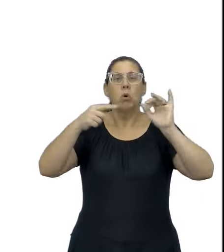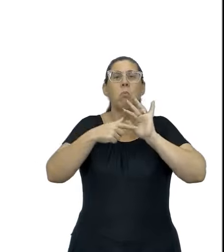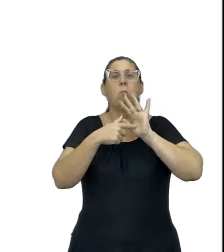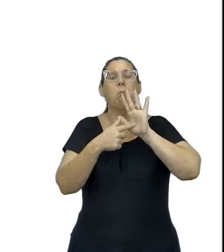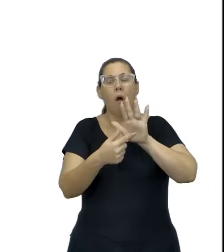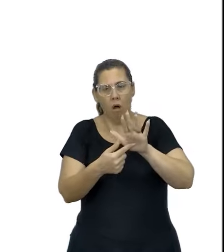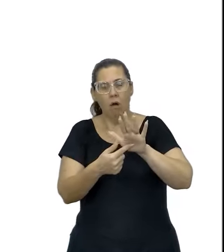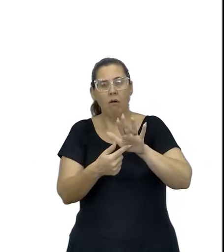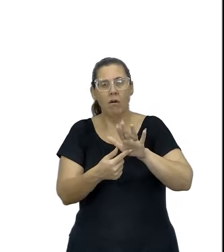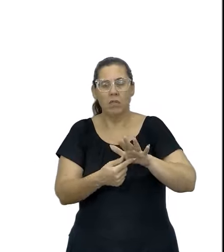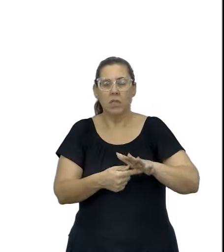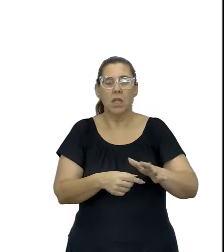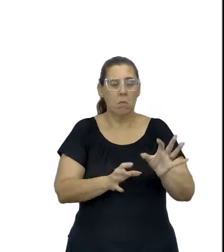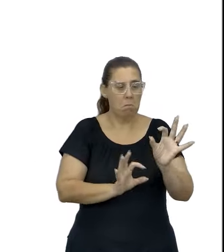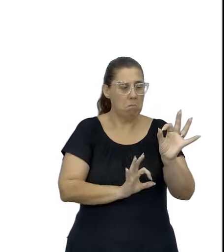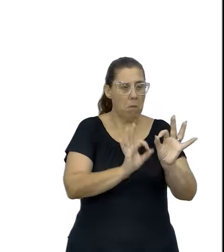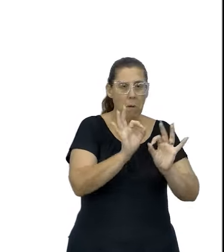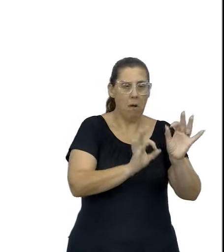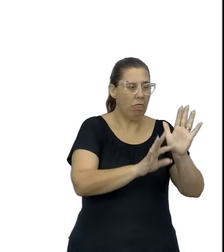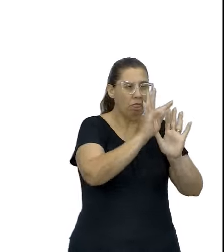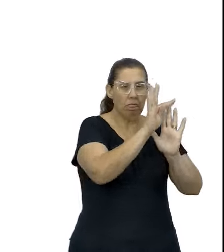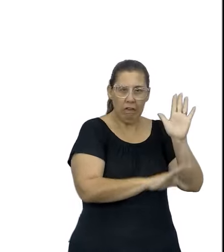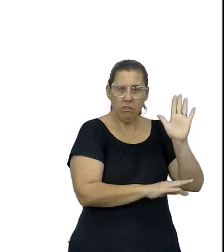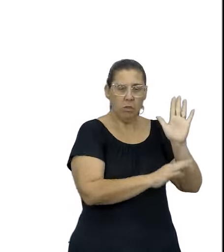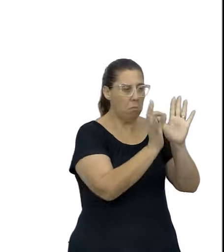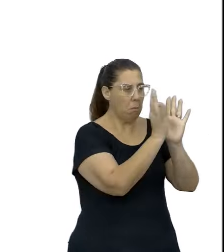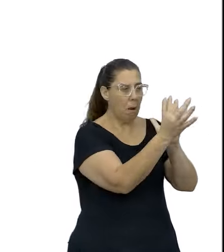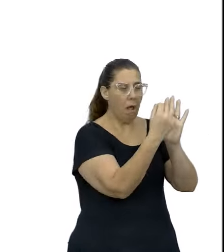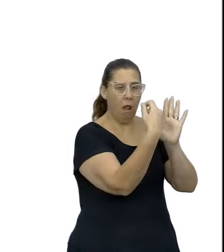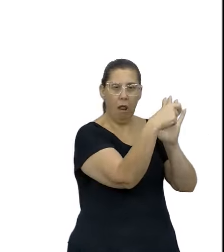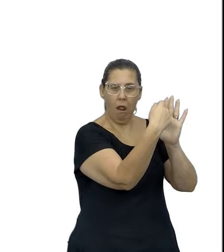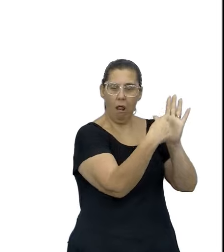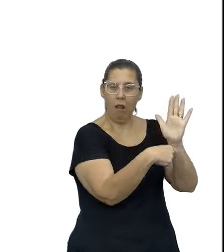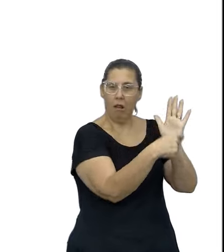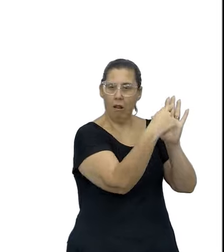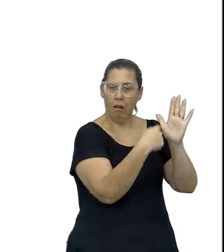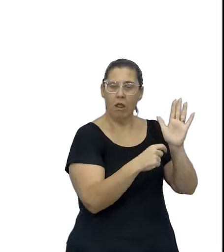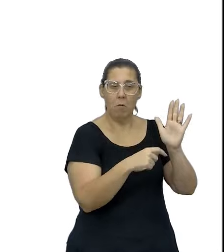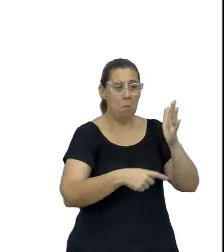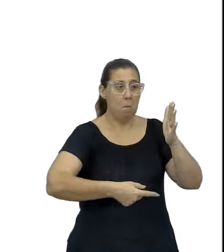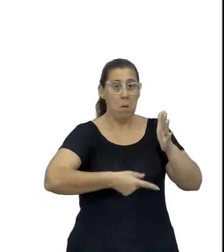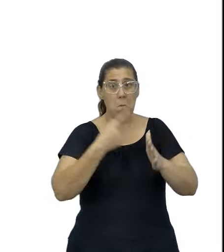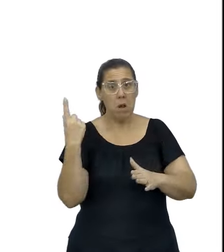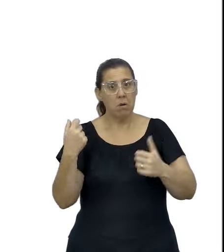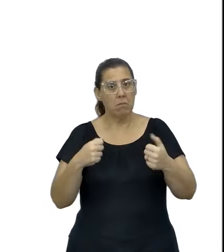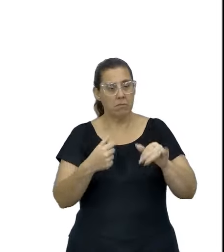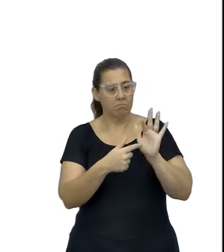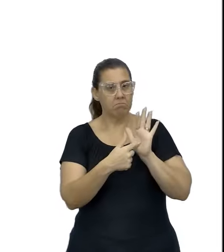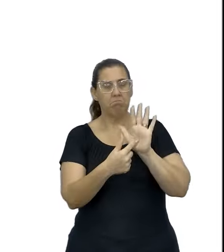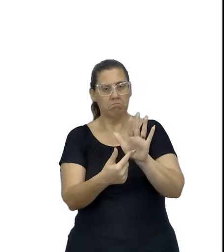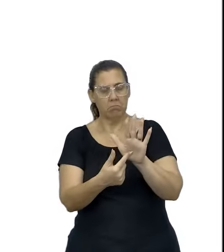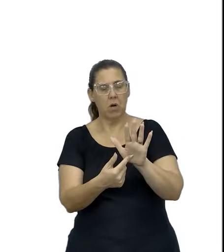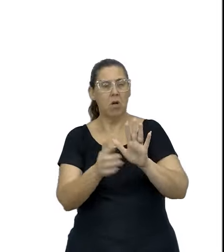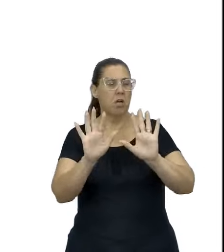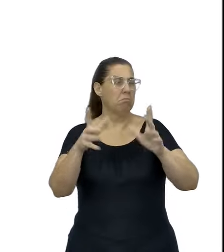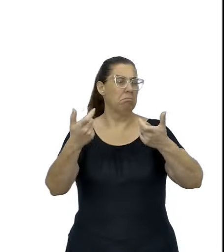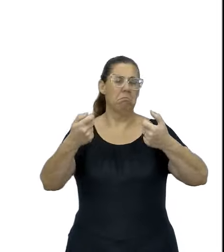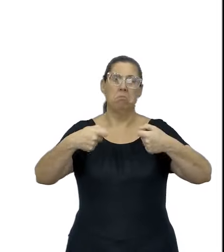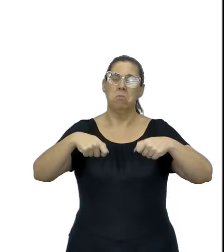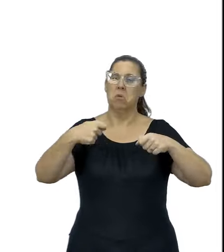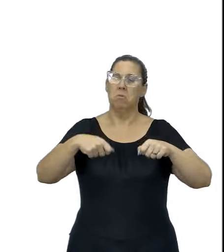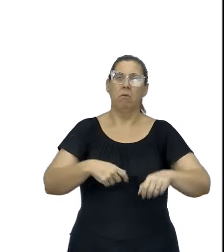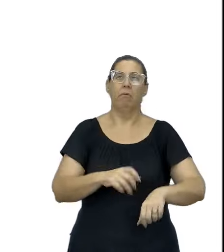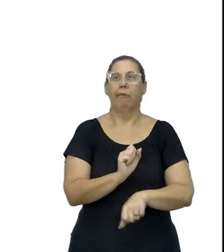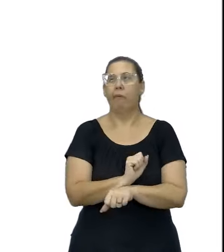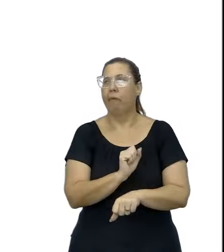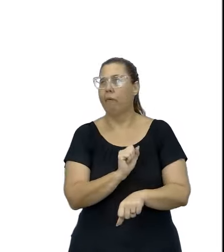ela propõe a produção de um texto, e esse é o primeiro aspecto que merece destaque. E não é necessário que